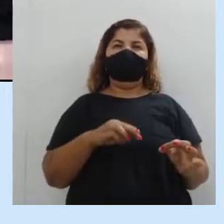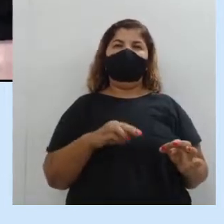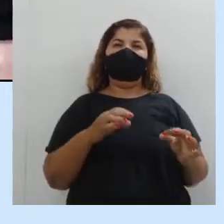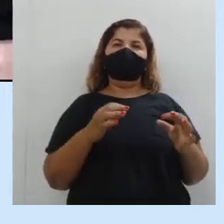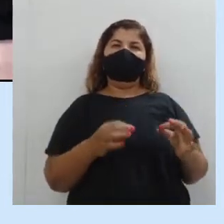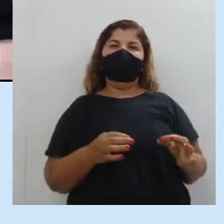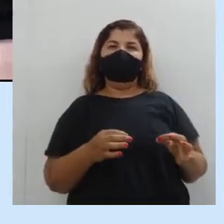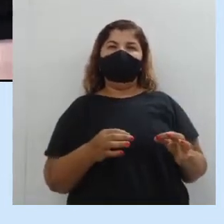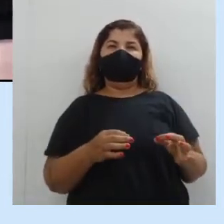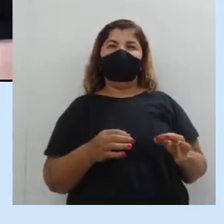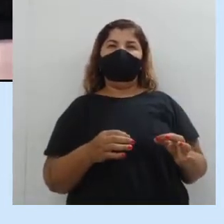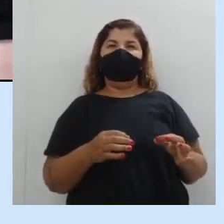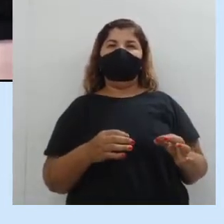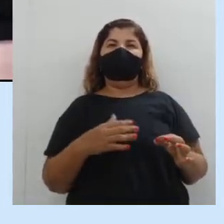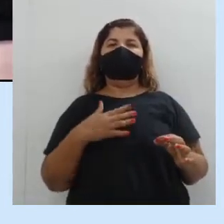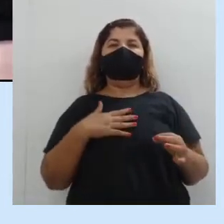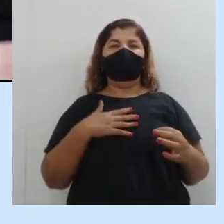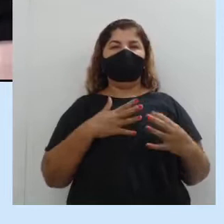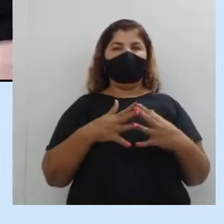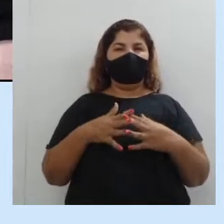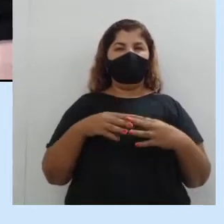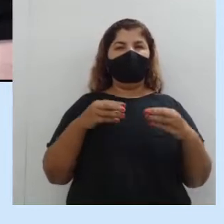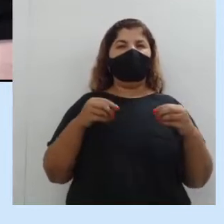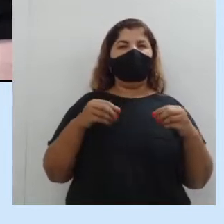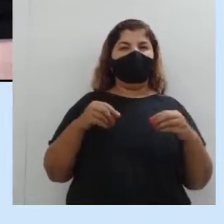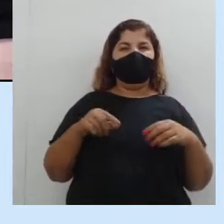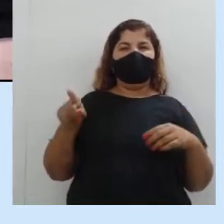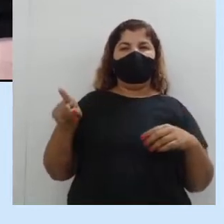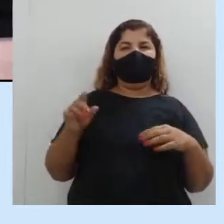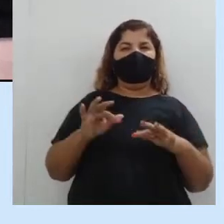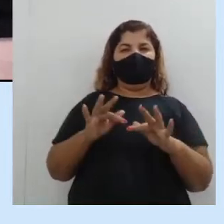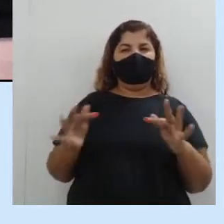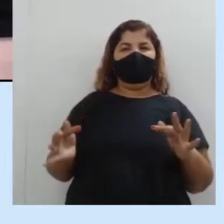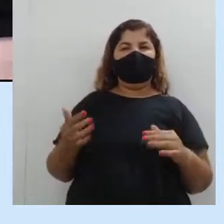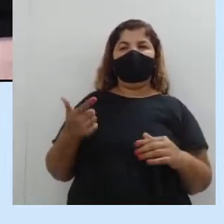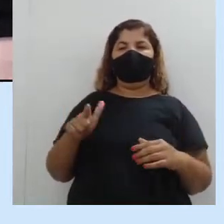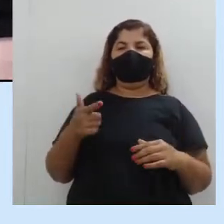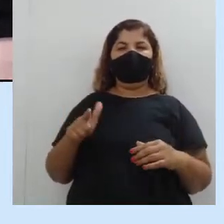É muita areia para o meu caminhão. Humildade não funciona.